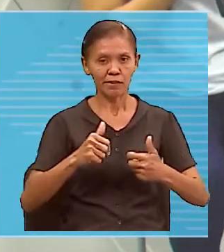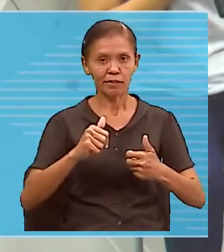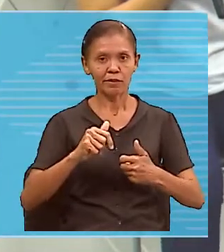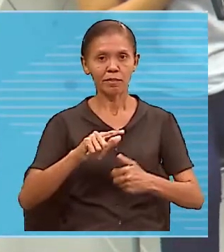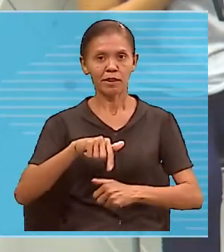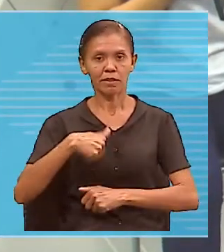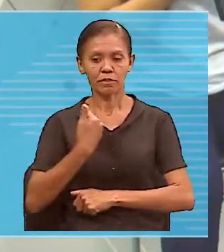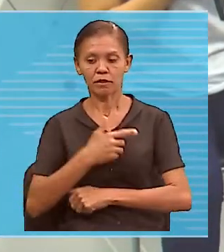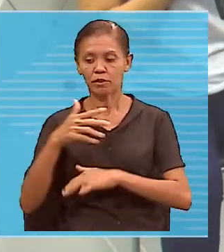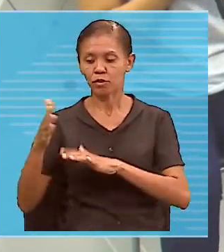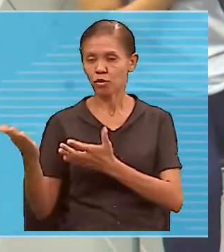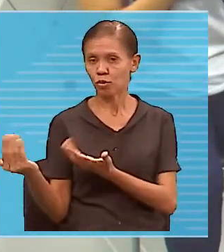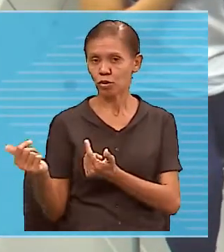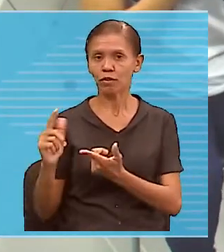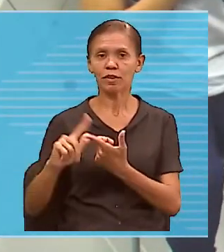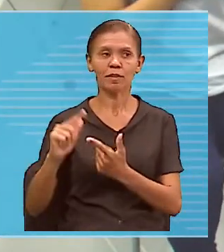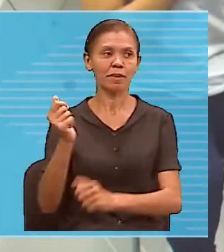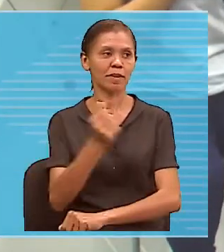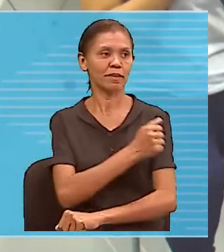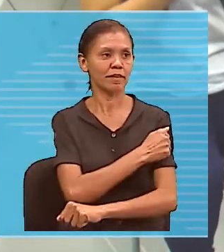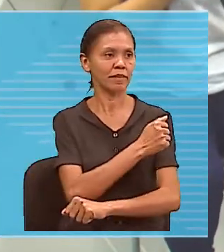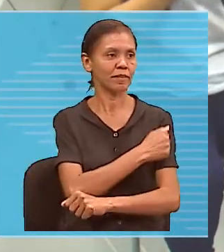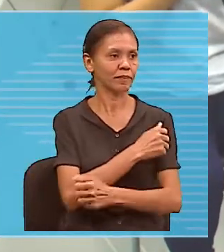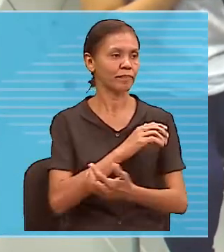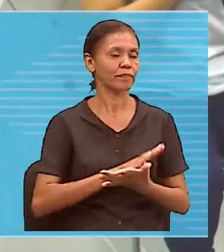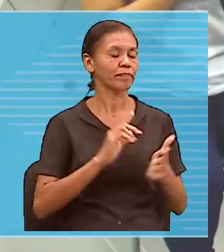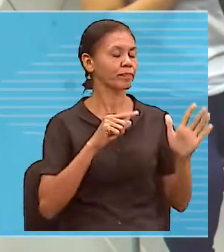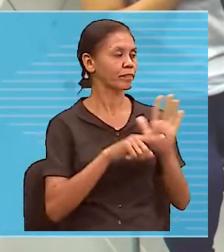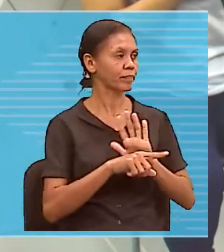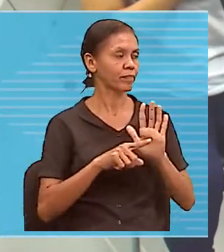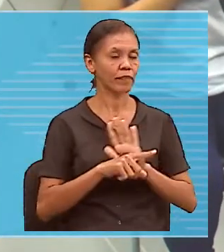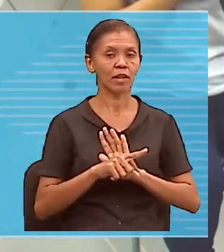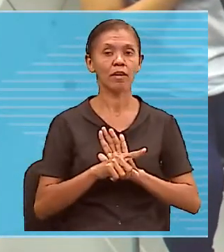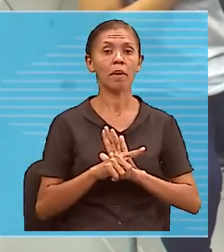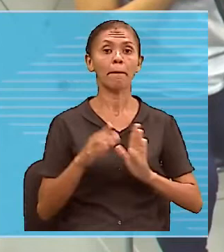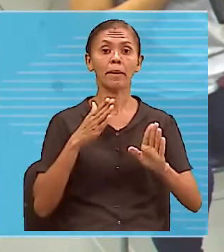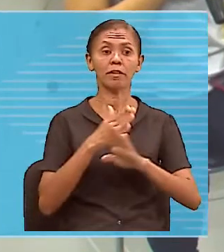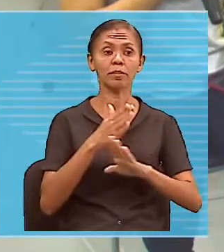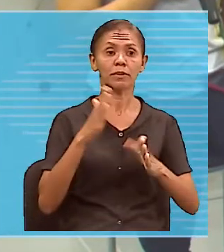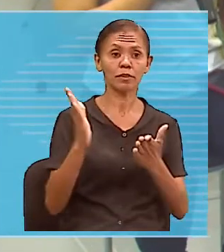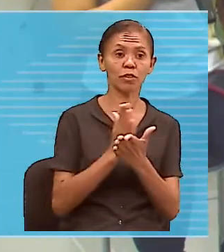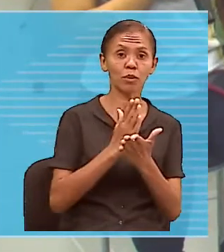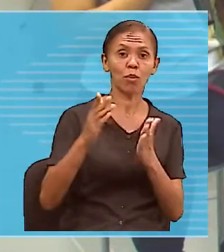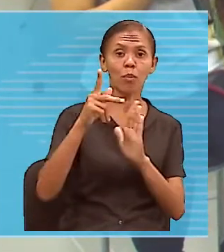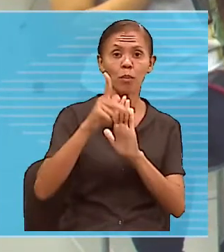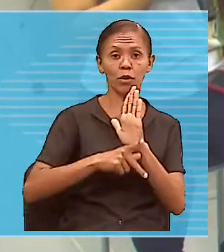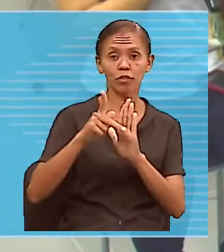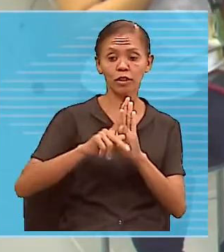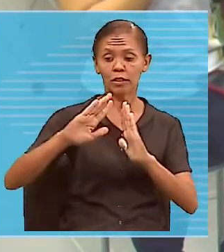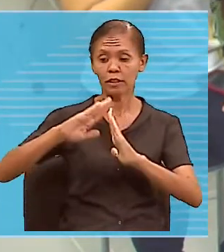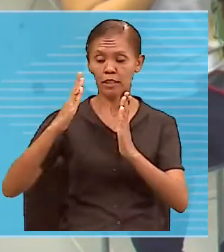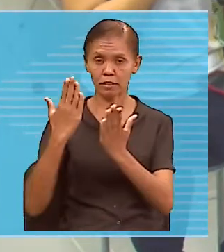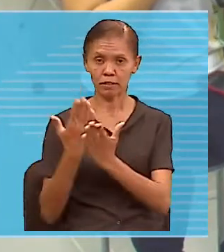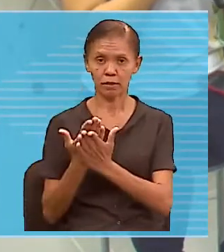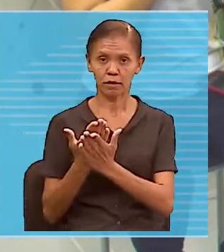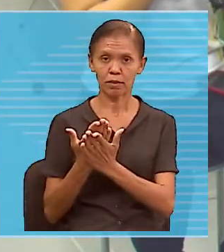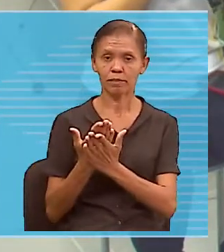é sobre isso que a gente está falando. E você já participou de alguns projetos dentro da escola?